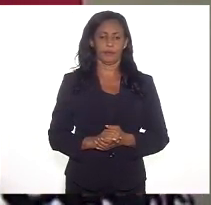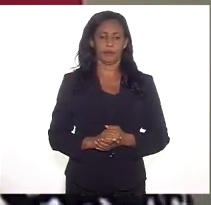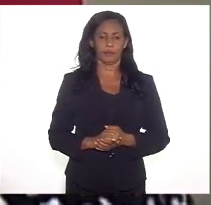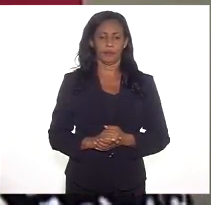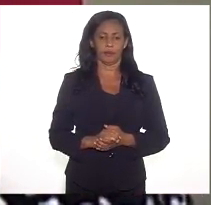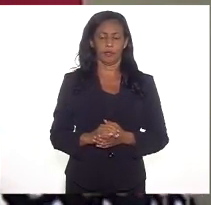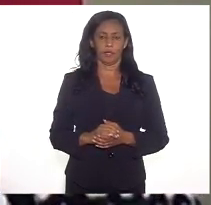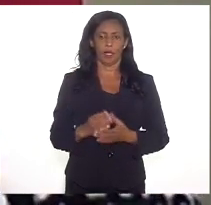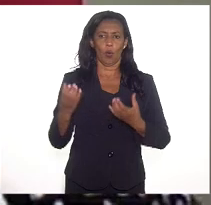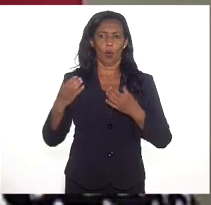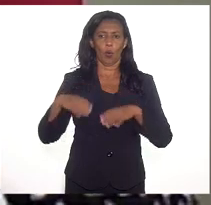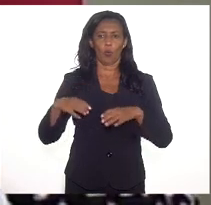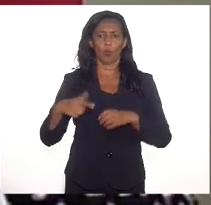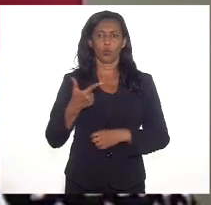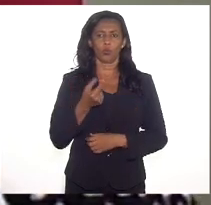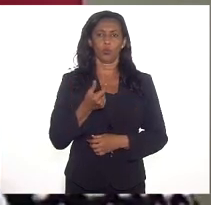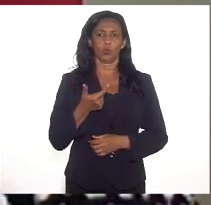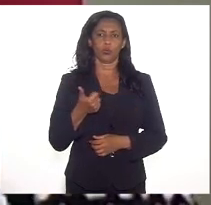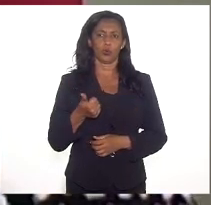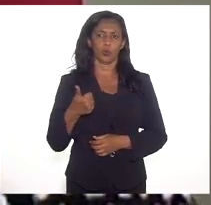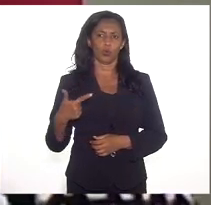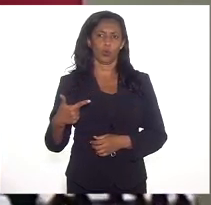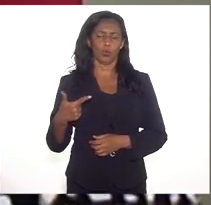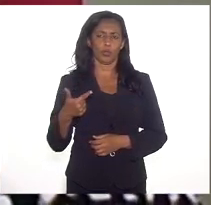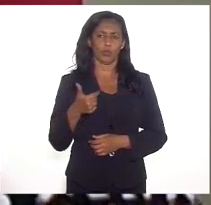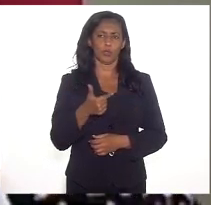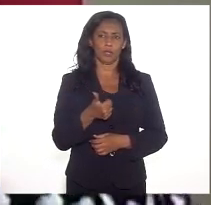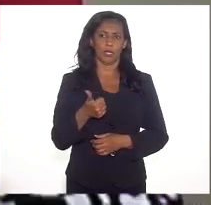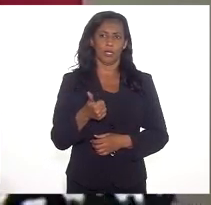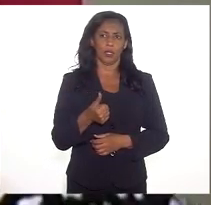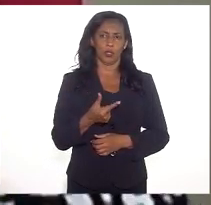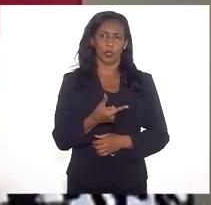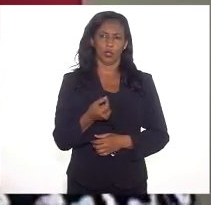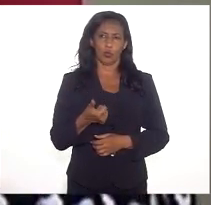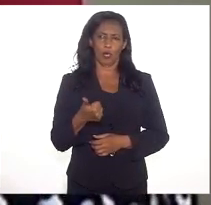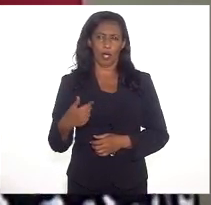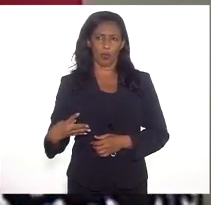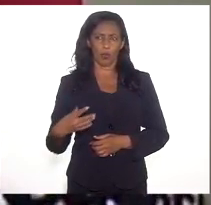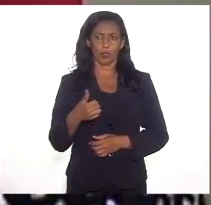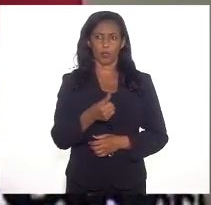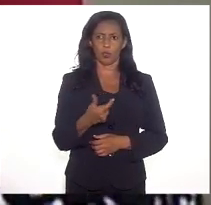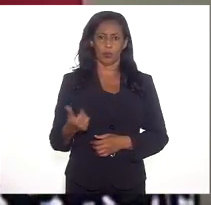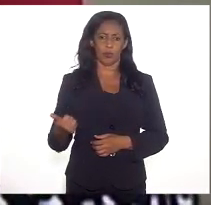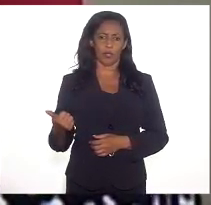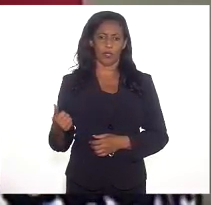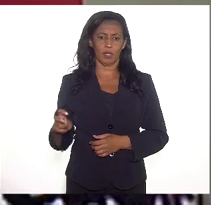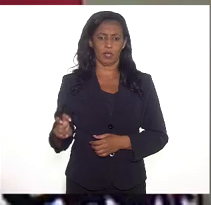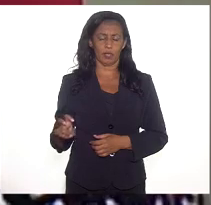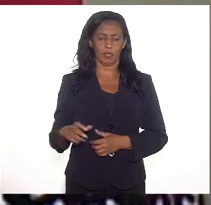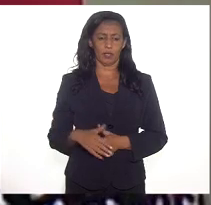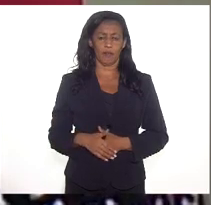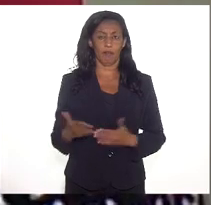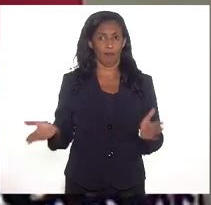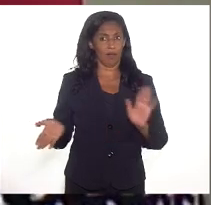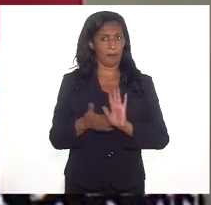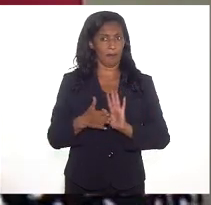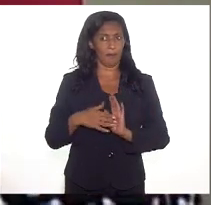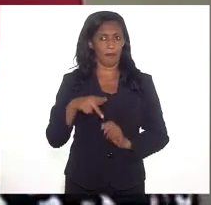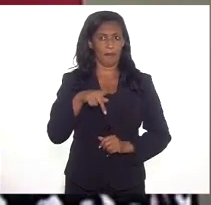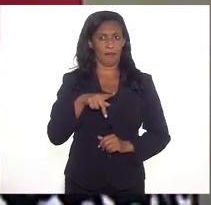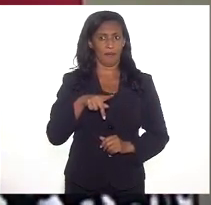aos concursos de 2012, 2014 e 2015. E agora, recentemente, há um parecer da